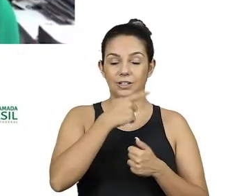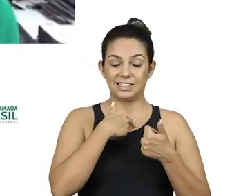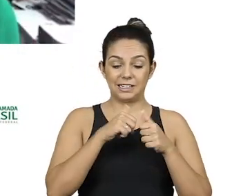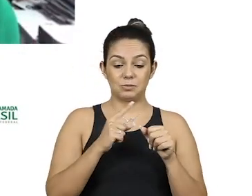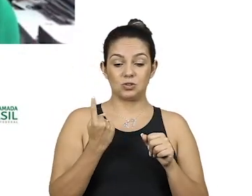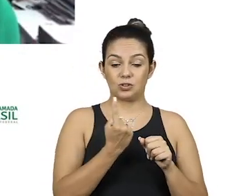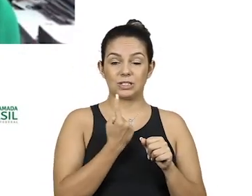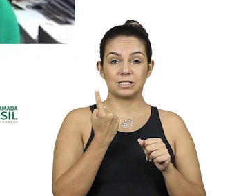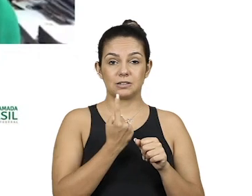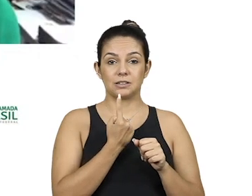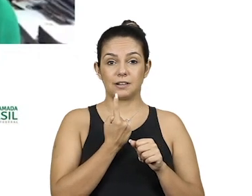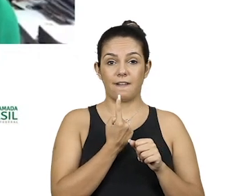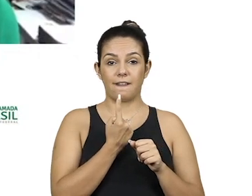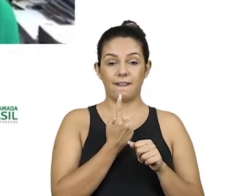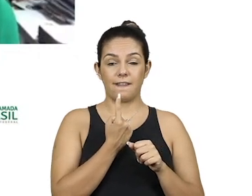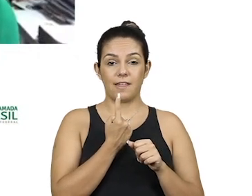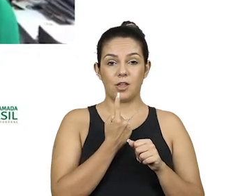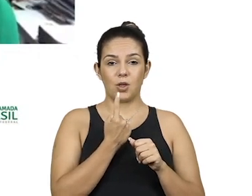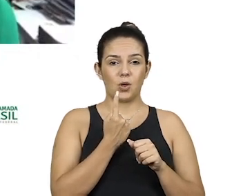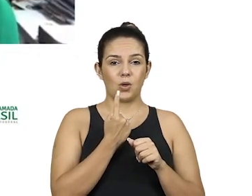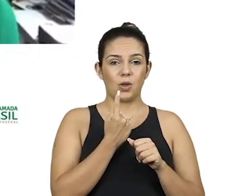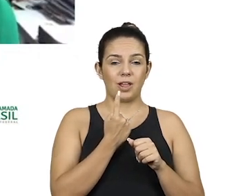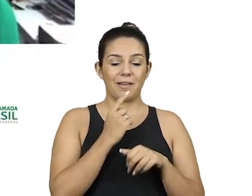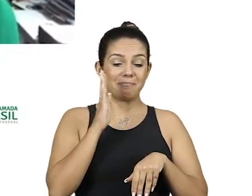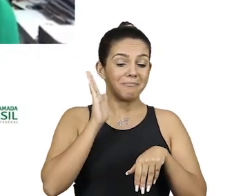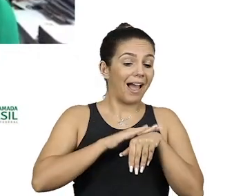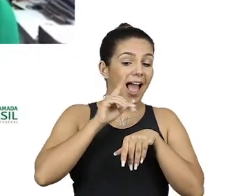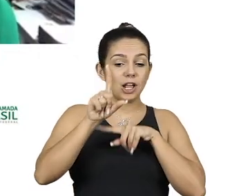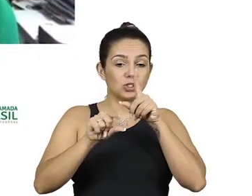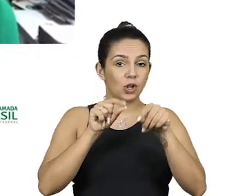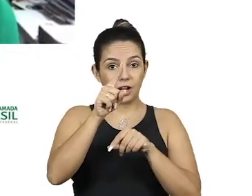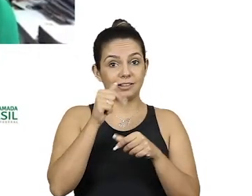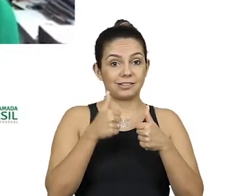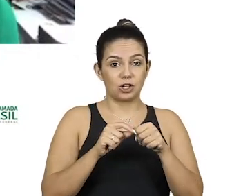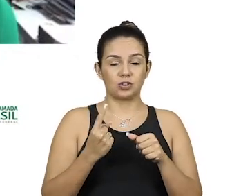na maioria dessas escolhas.